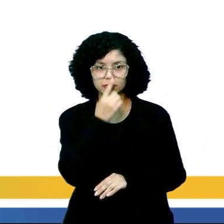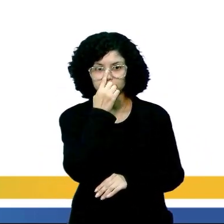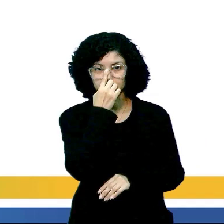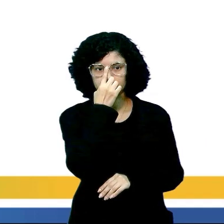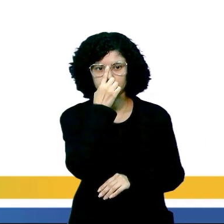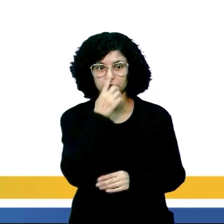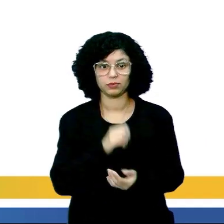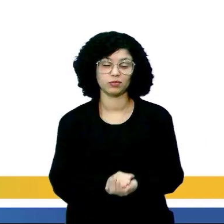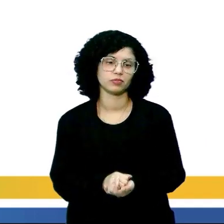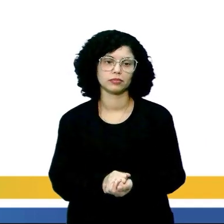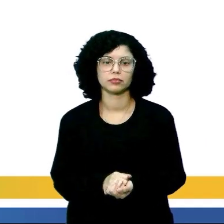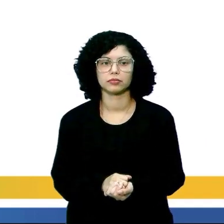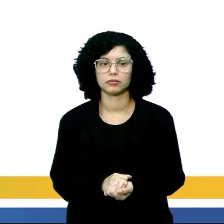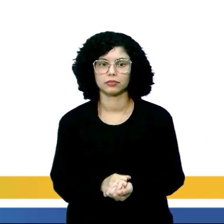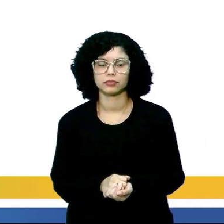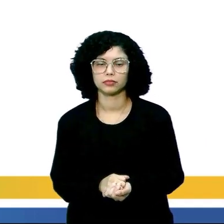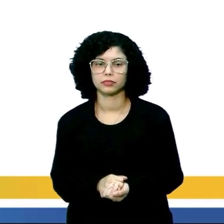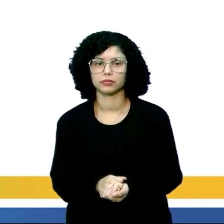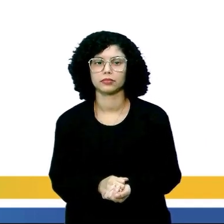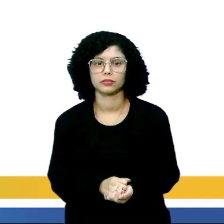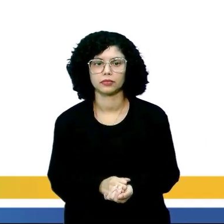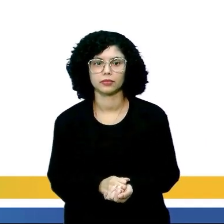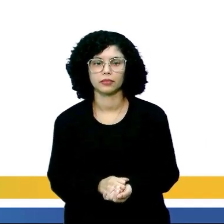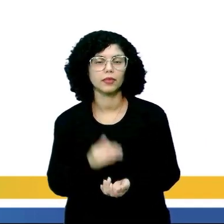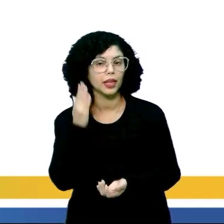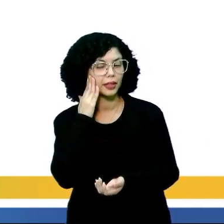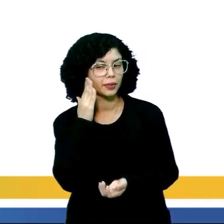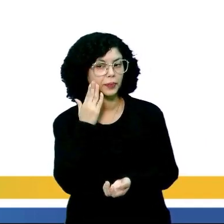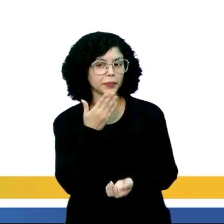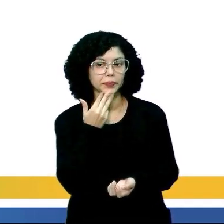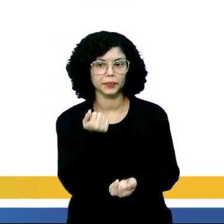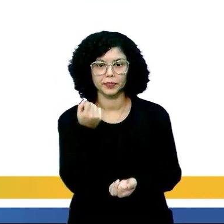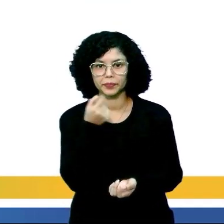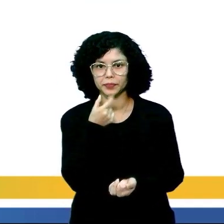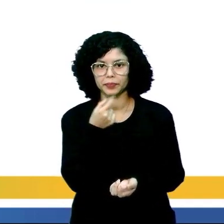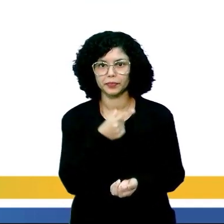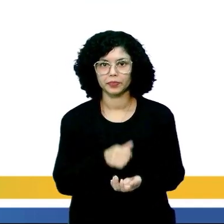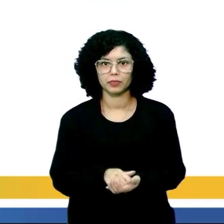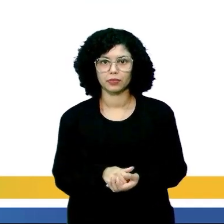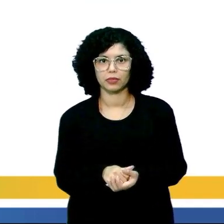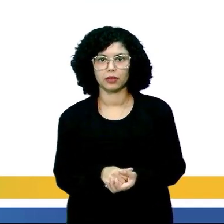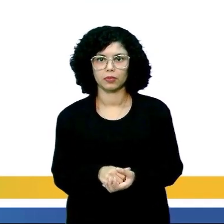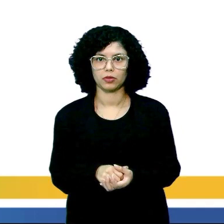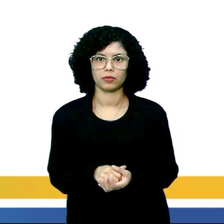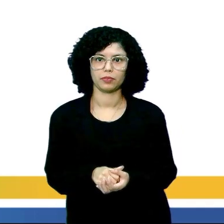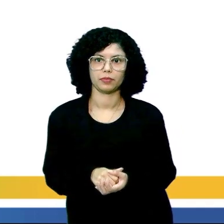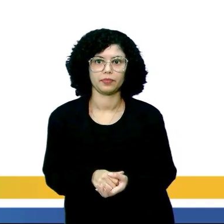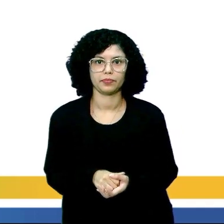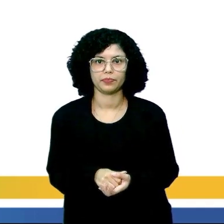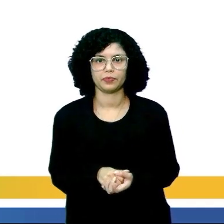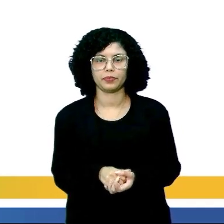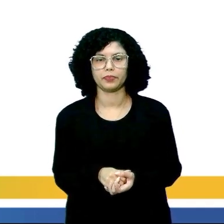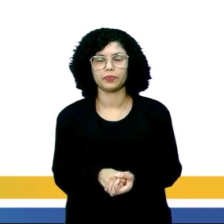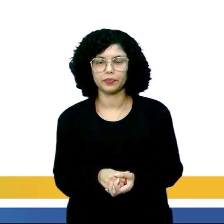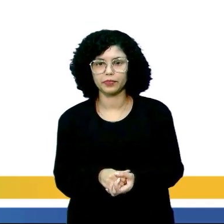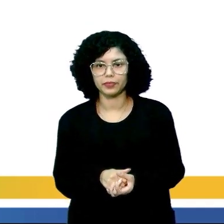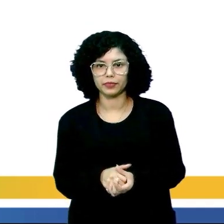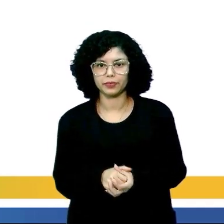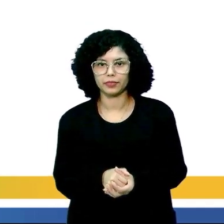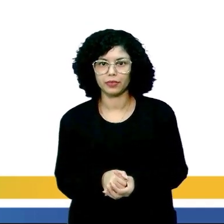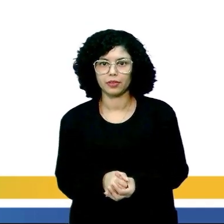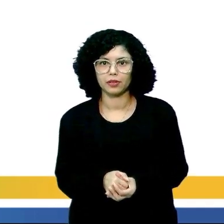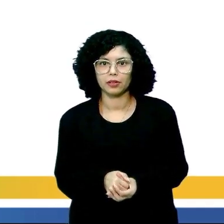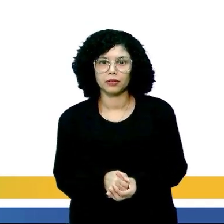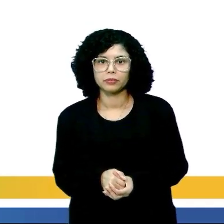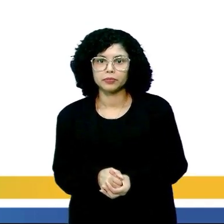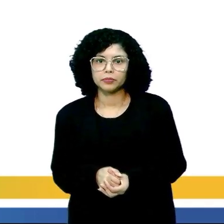bicho preguiça, né, que é um animal considerado lento, para entender a piada. Ó, microbús se desmaiou